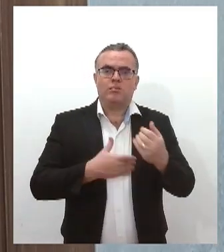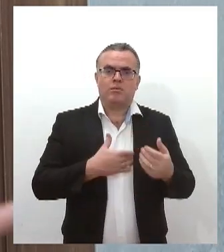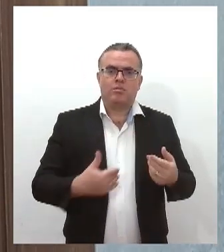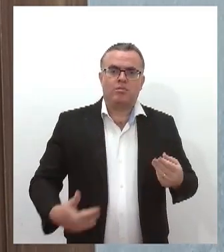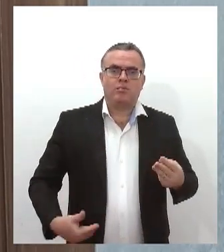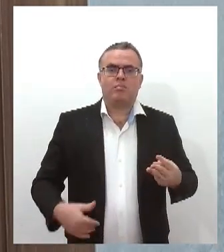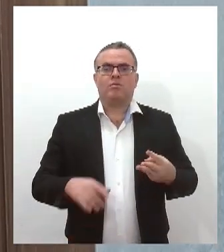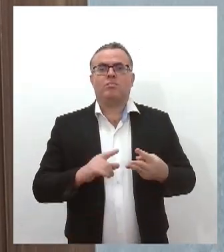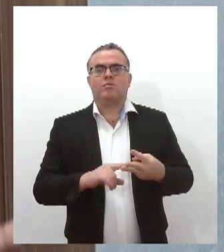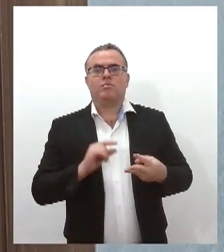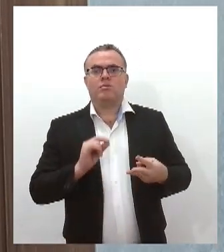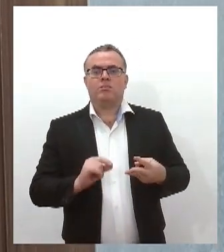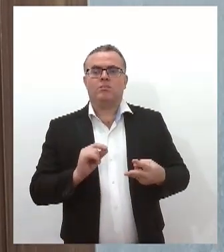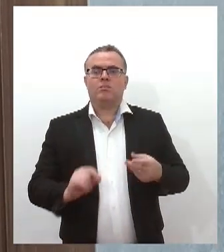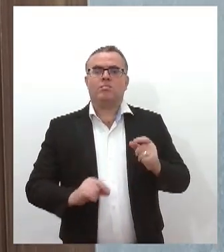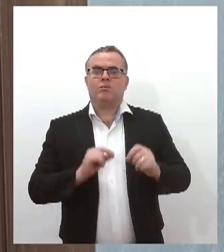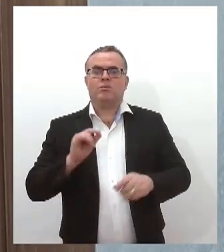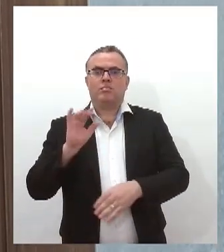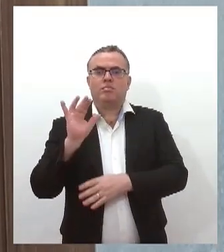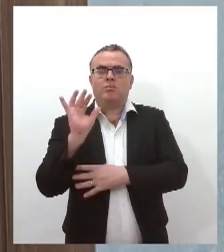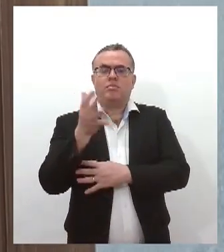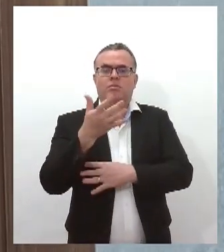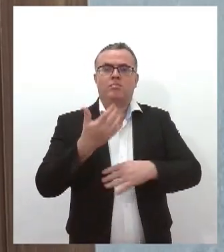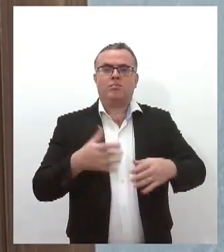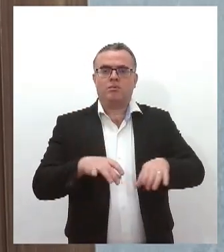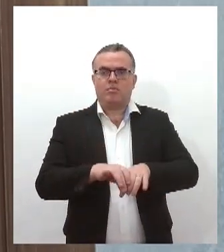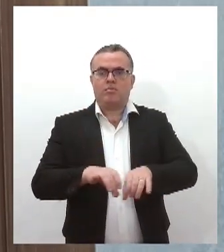é ambiental, saneamento básico. Então é